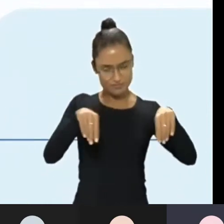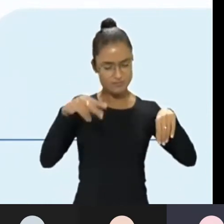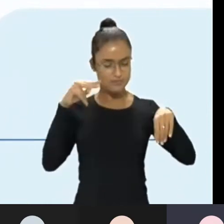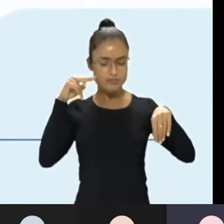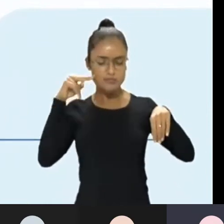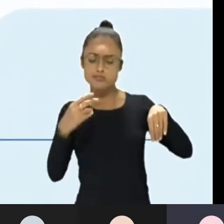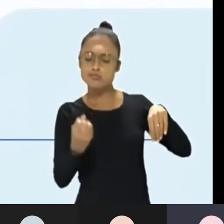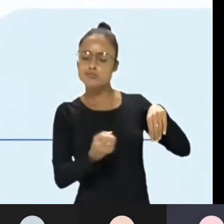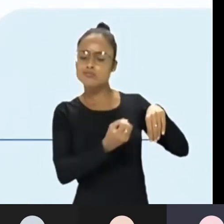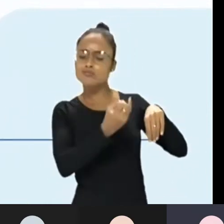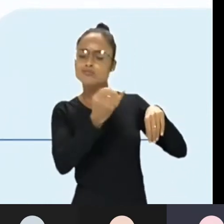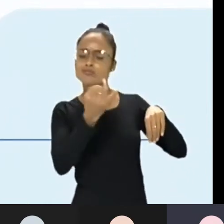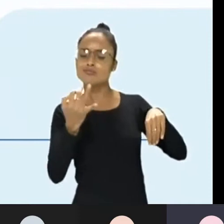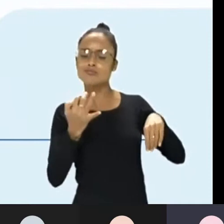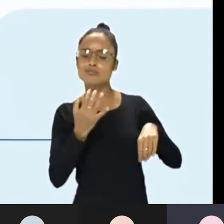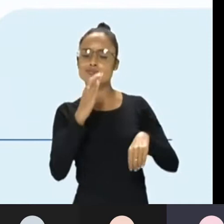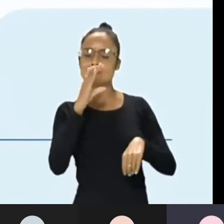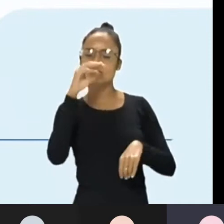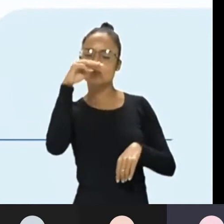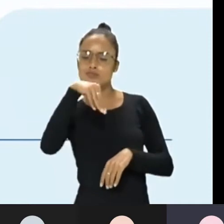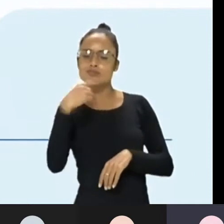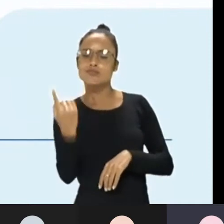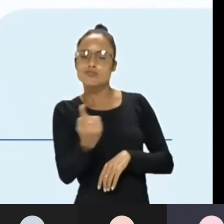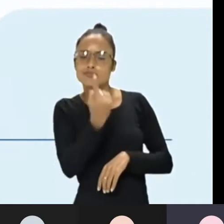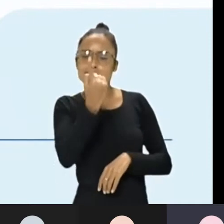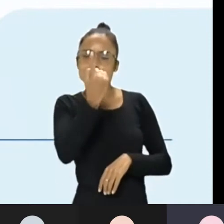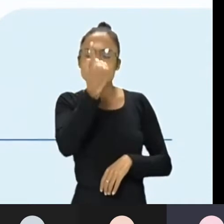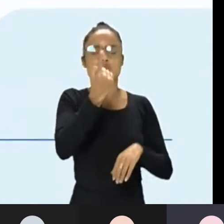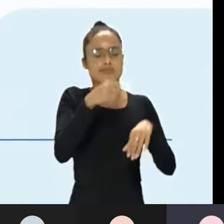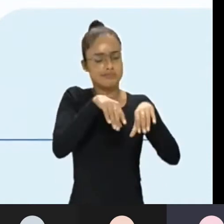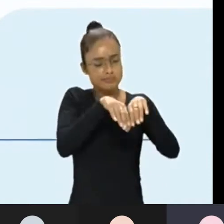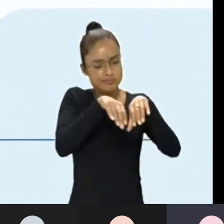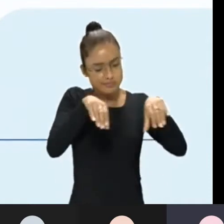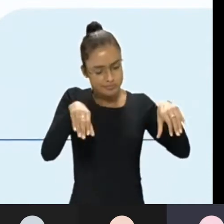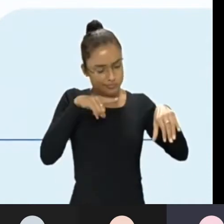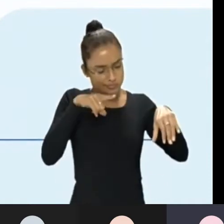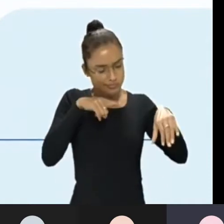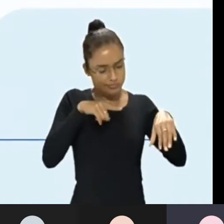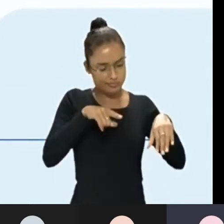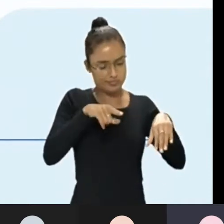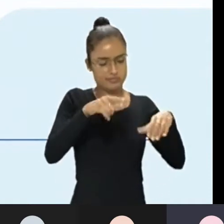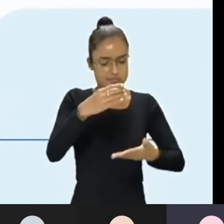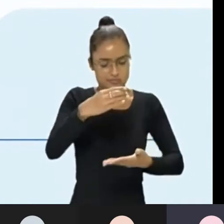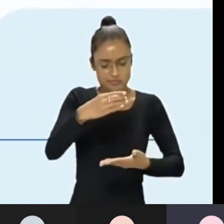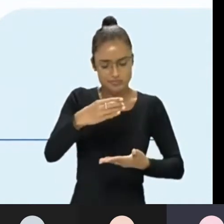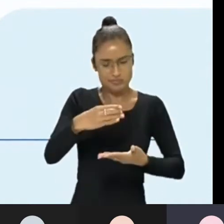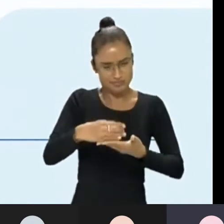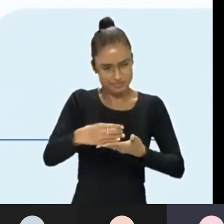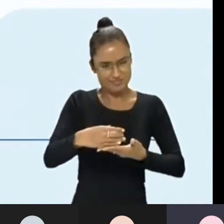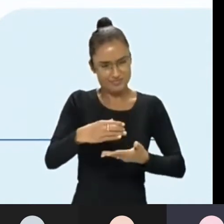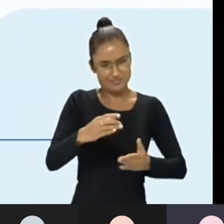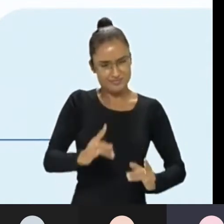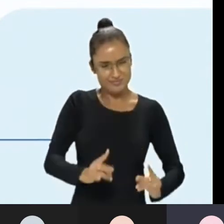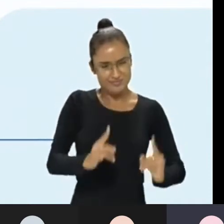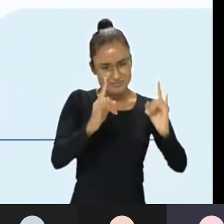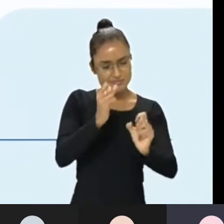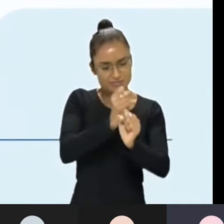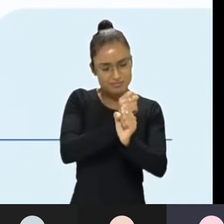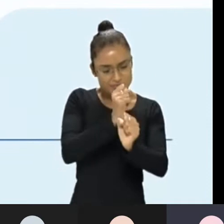dos ventos, ter uma noção da área da taxa que vai ocupar e fazer a taxa de ocupação.